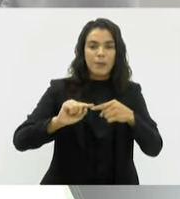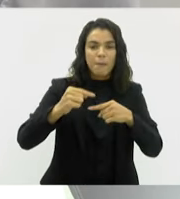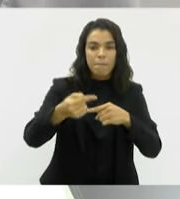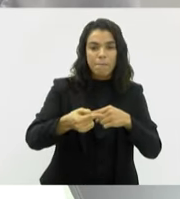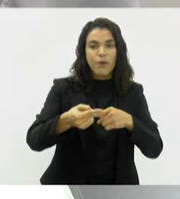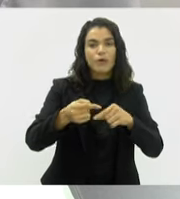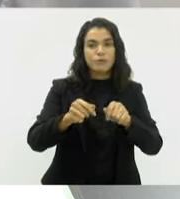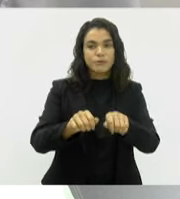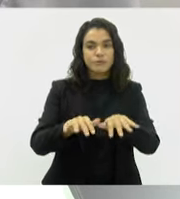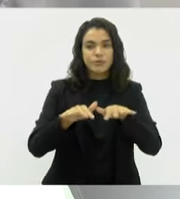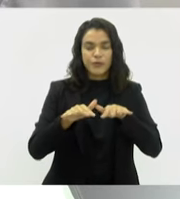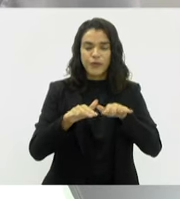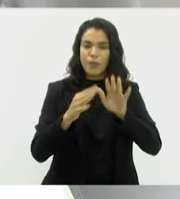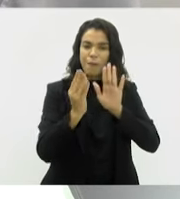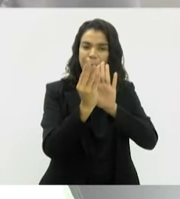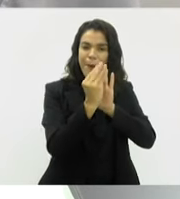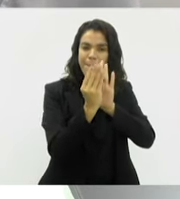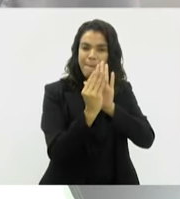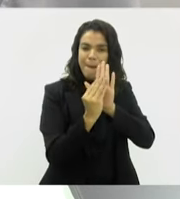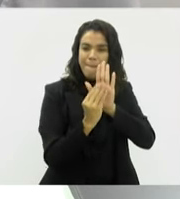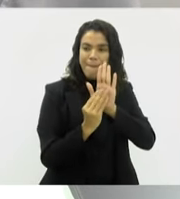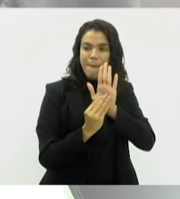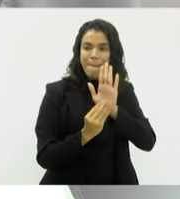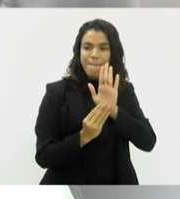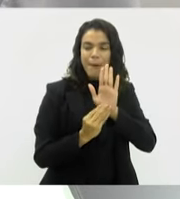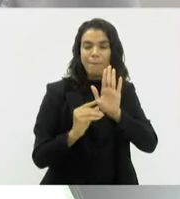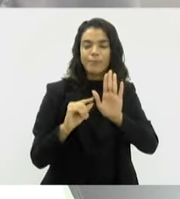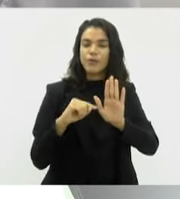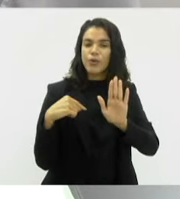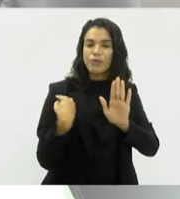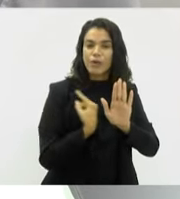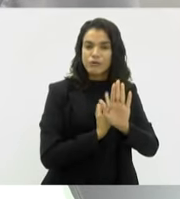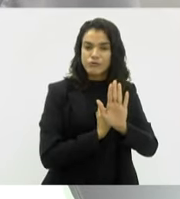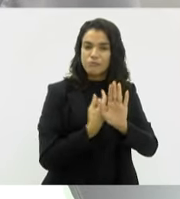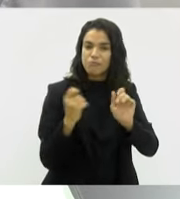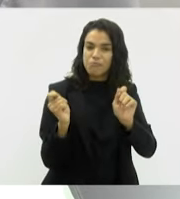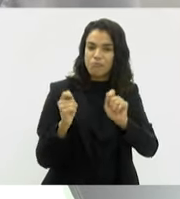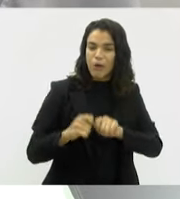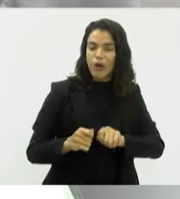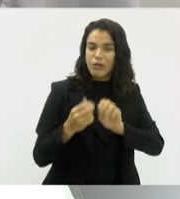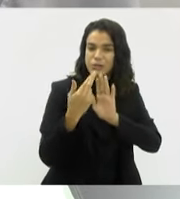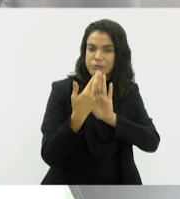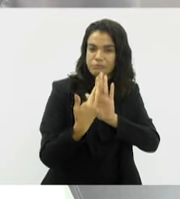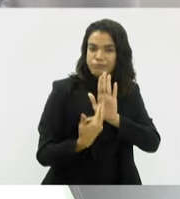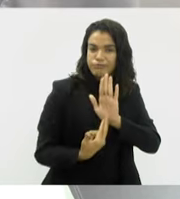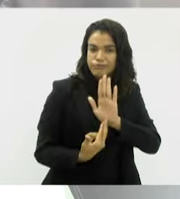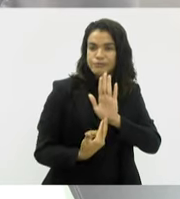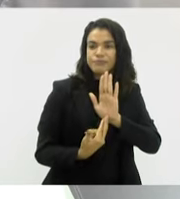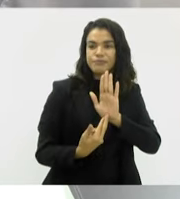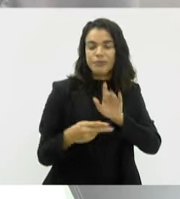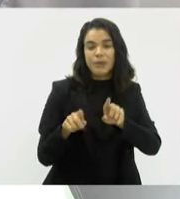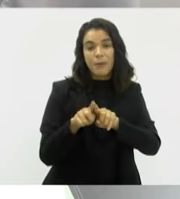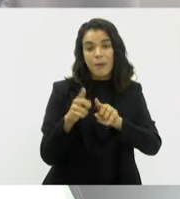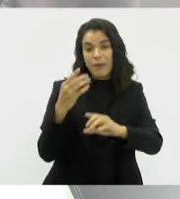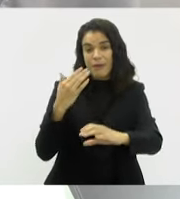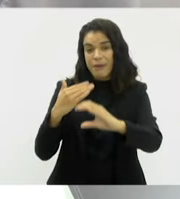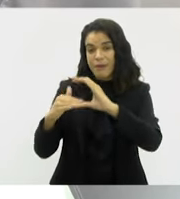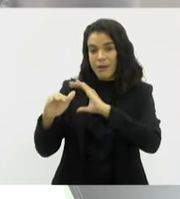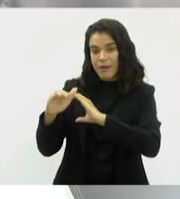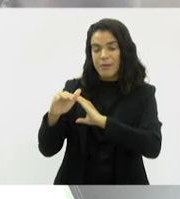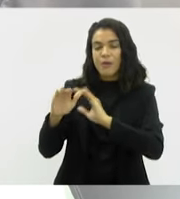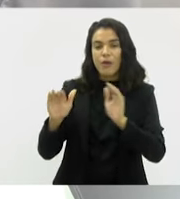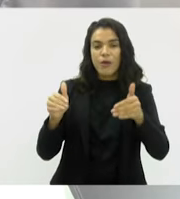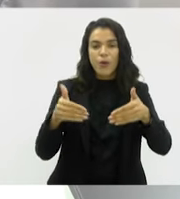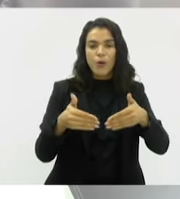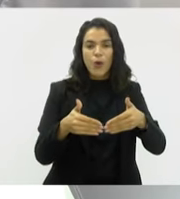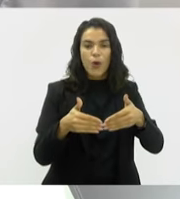vou trazer a minuta dessa resolução para que a gente possa relatar junto aqui e poder encaminhar para o próximo encontro, que